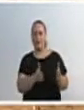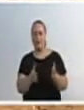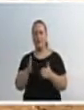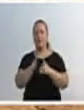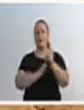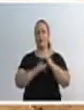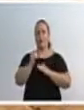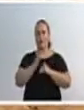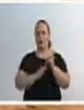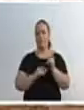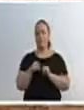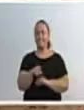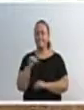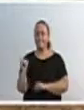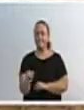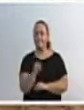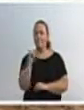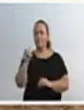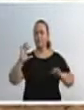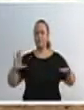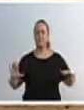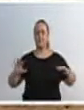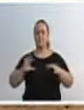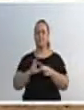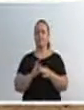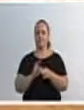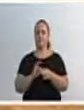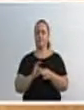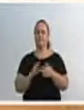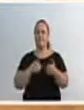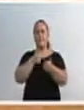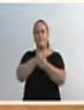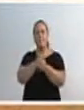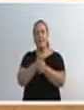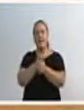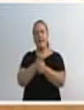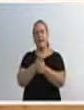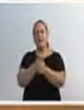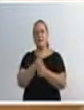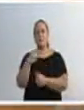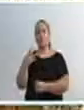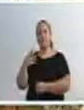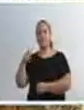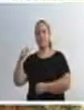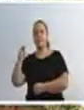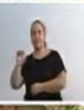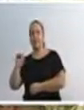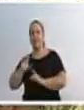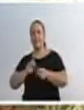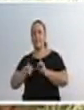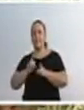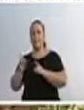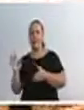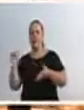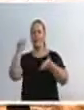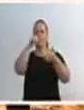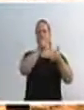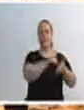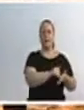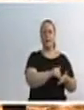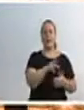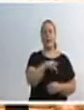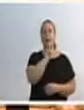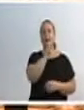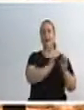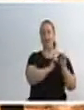obra. Importante ligação, que liga ali próximo a Santa Clara, a BR-470, até a Carsten, ou que